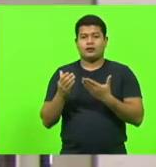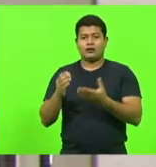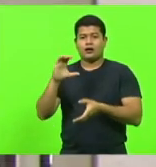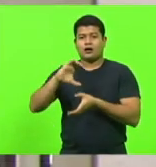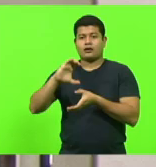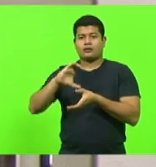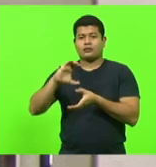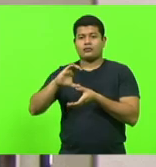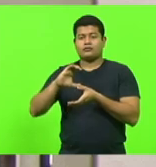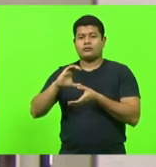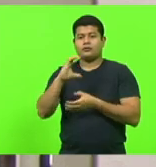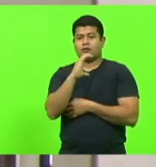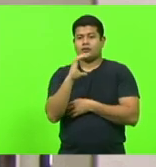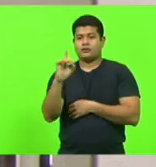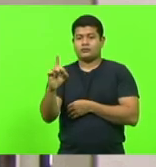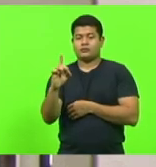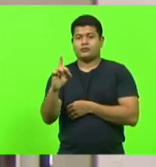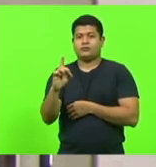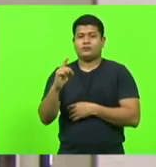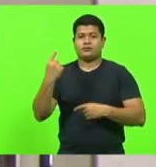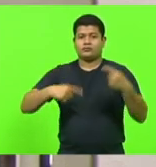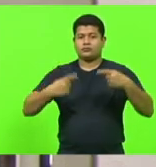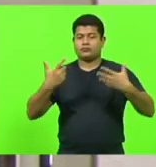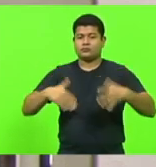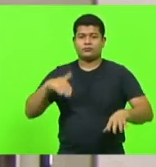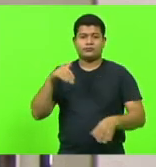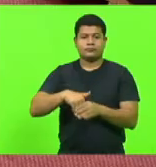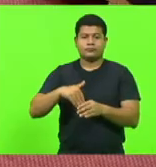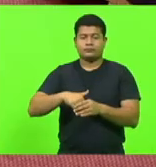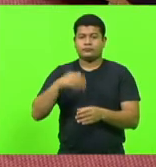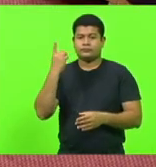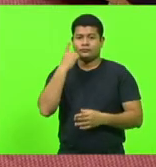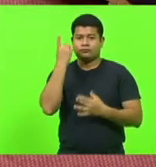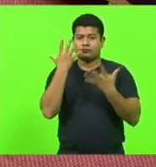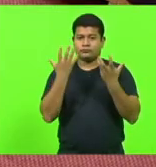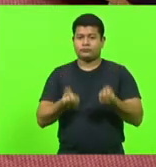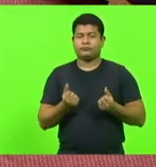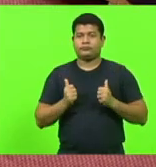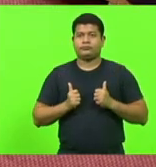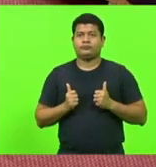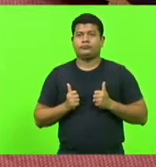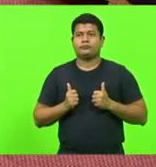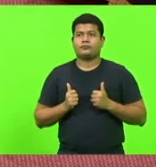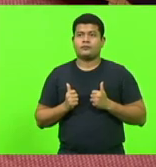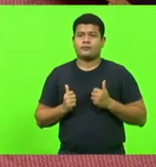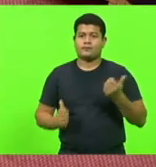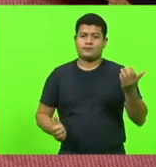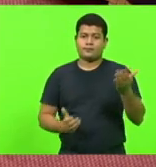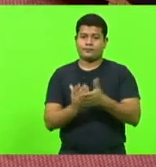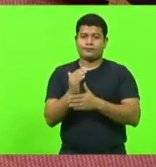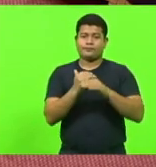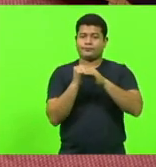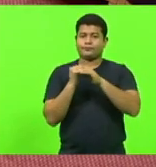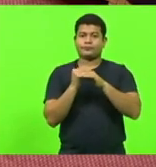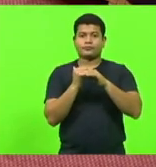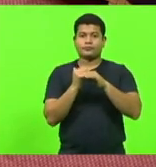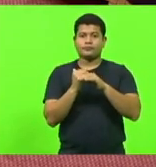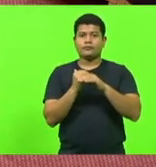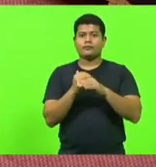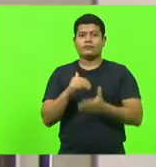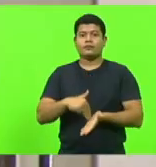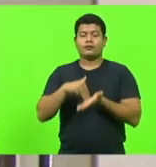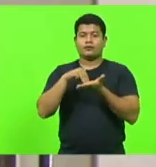Não havendo quem queira discutir, em votação, deputados que aprovam, permaneçam como se encontra. Aprovado por unanimidade.